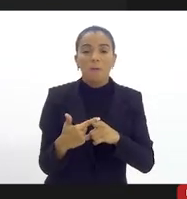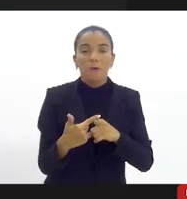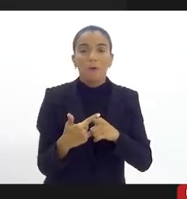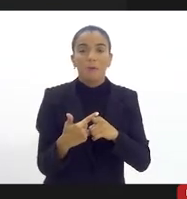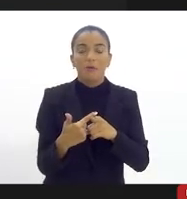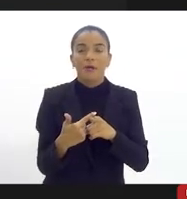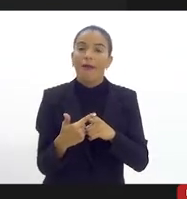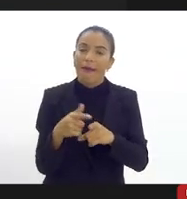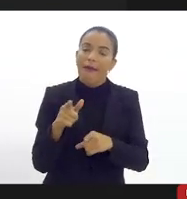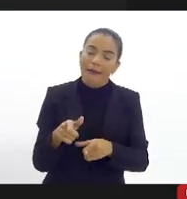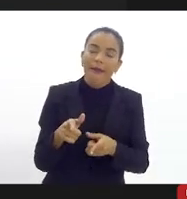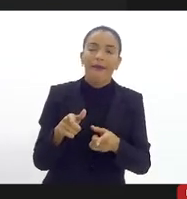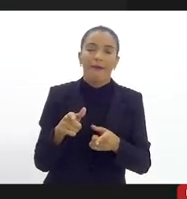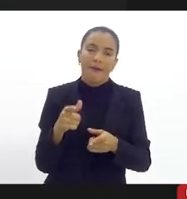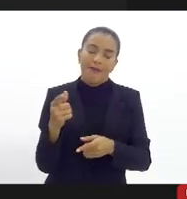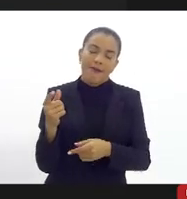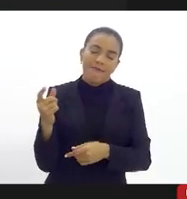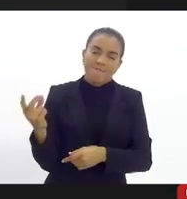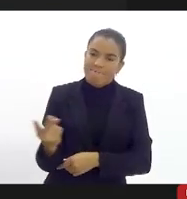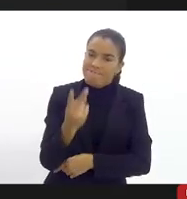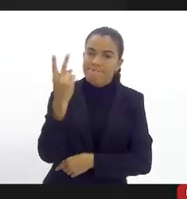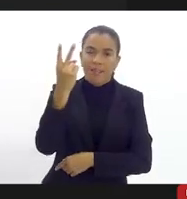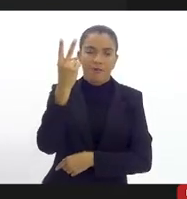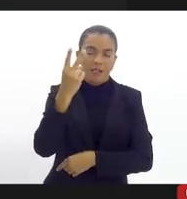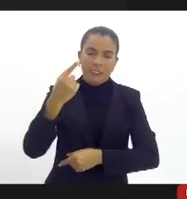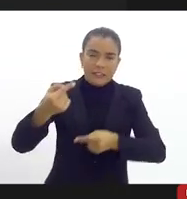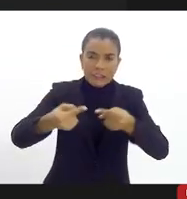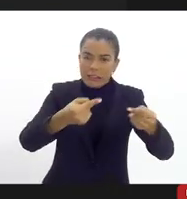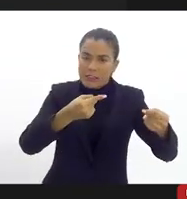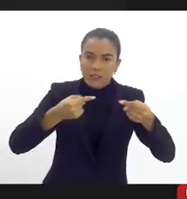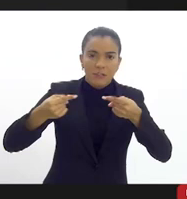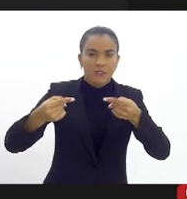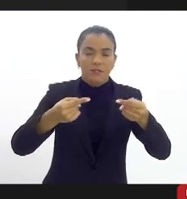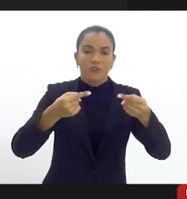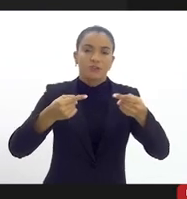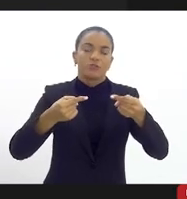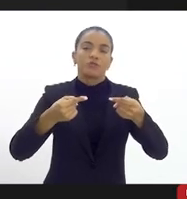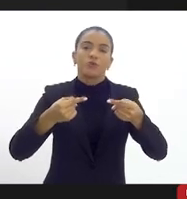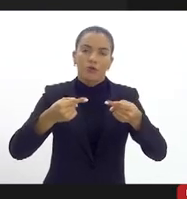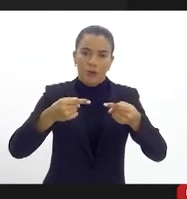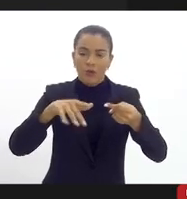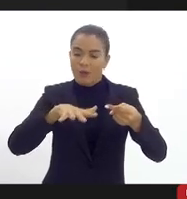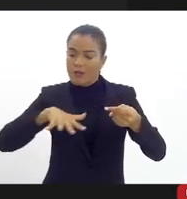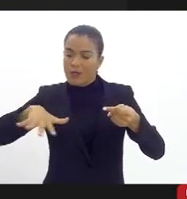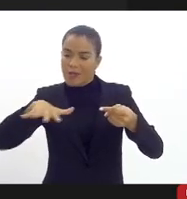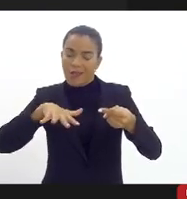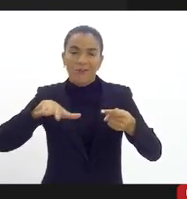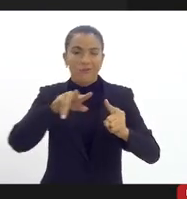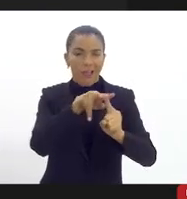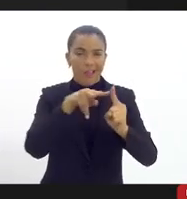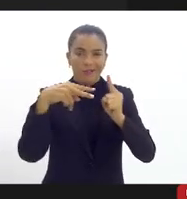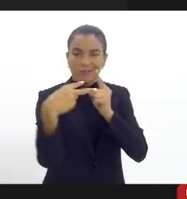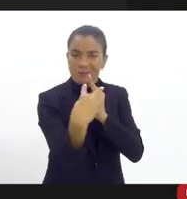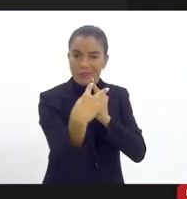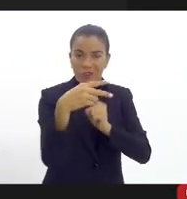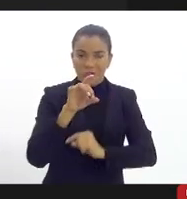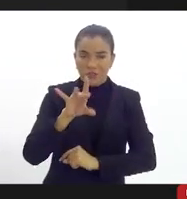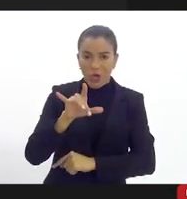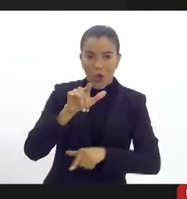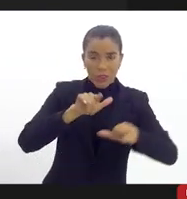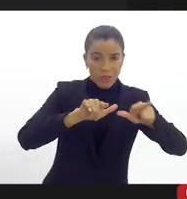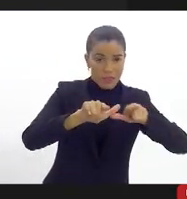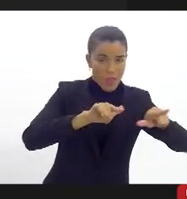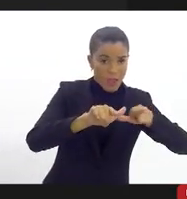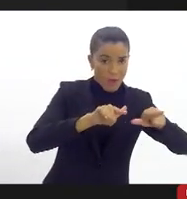é portanto relevante isso seja em todos os seus aspectos não só os